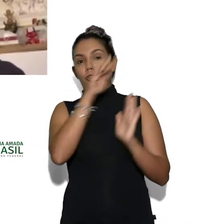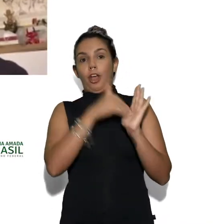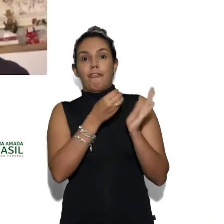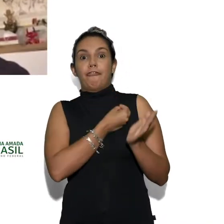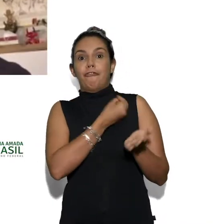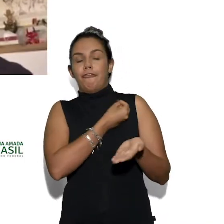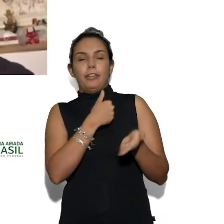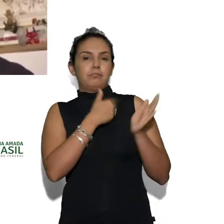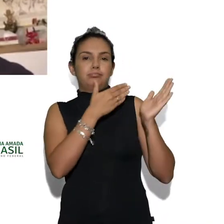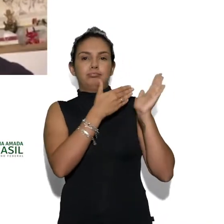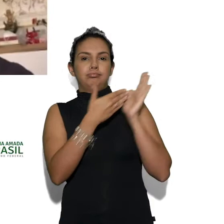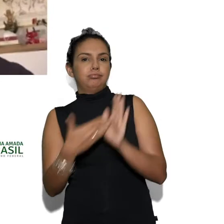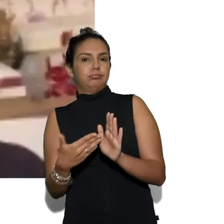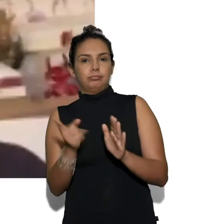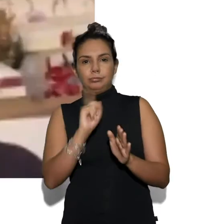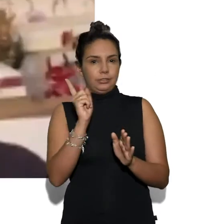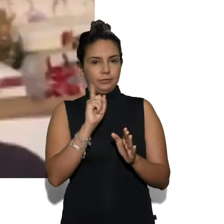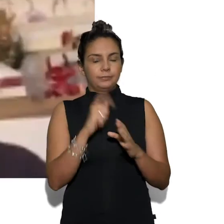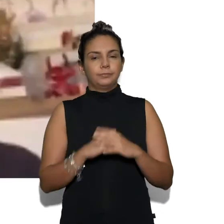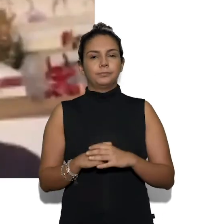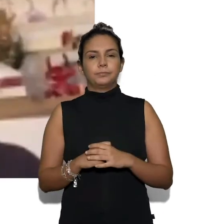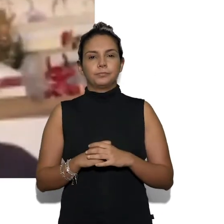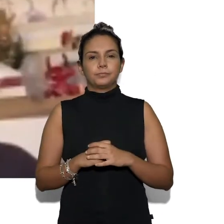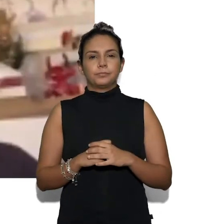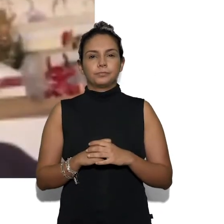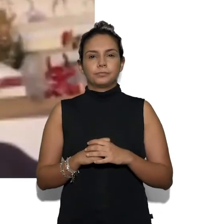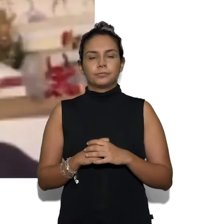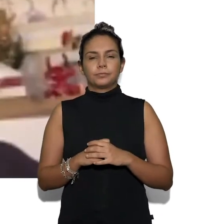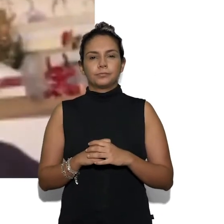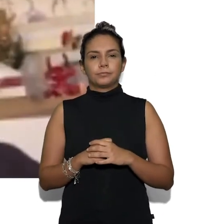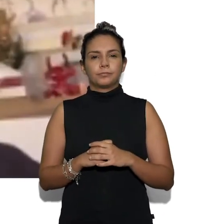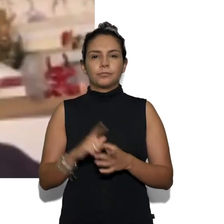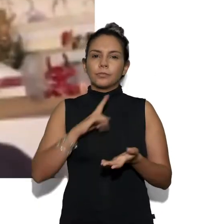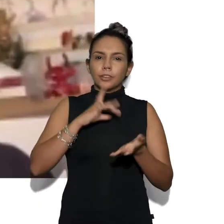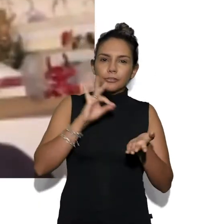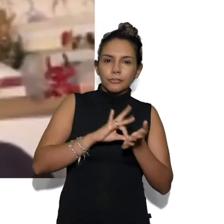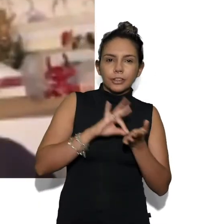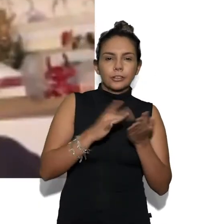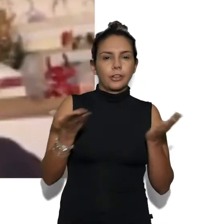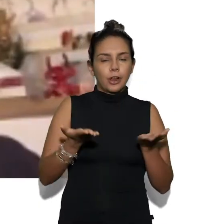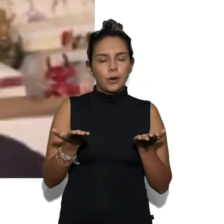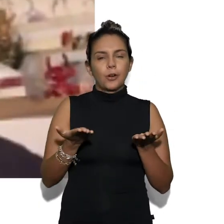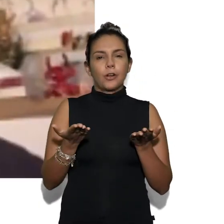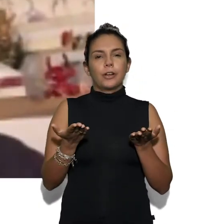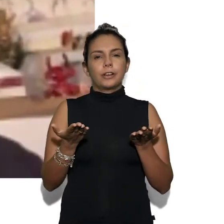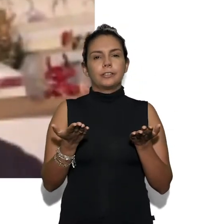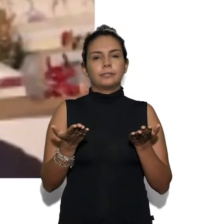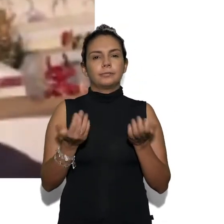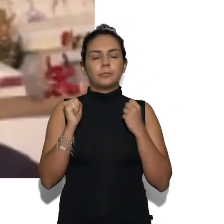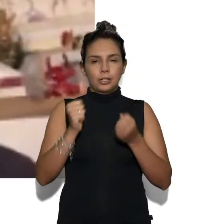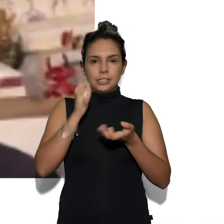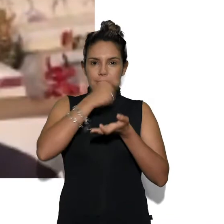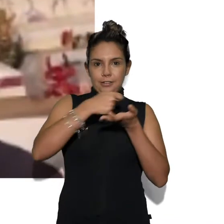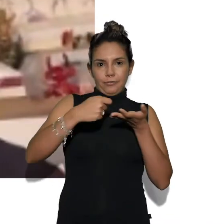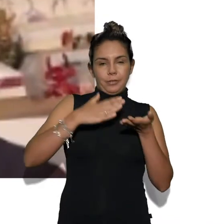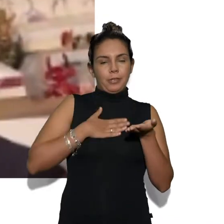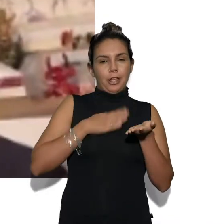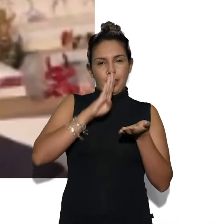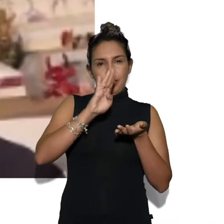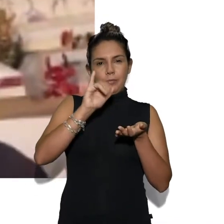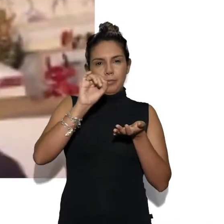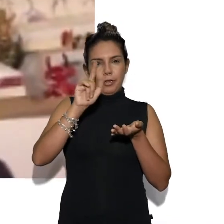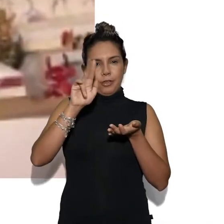é? Sendo algo que eu tenha feito agora e se possa inscrever na minha biografia